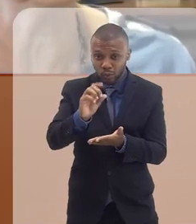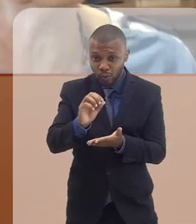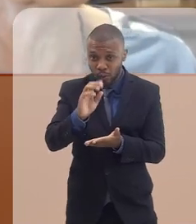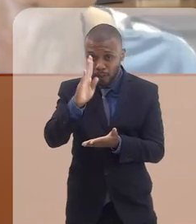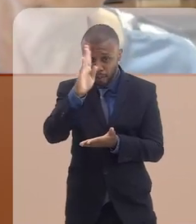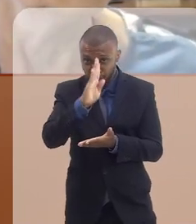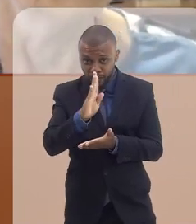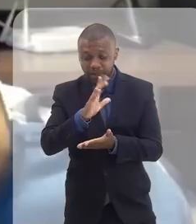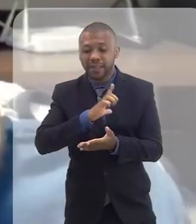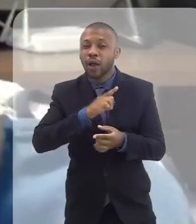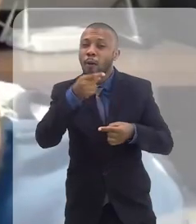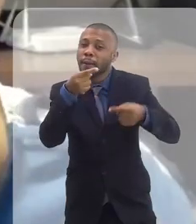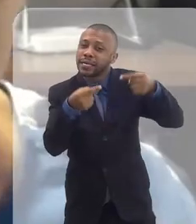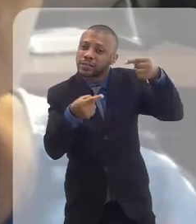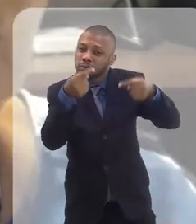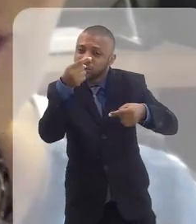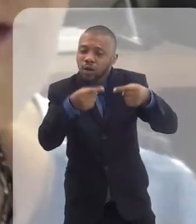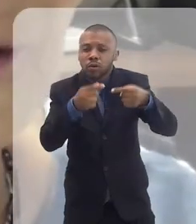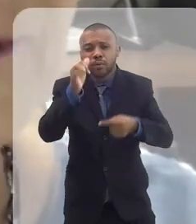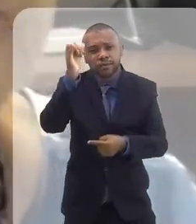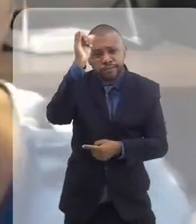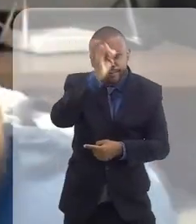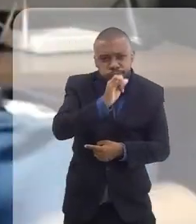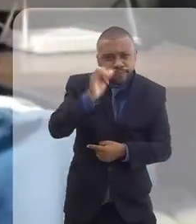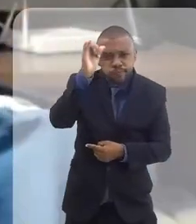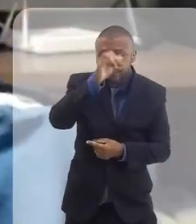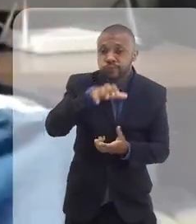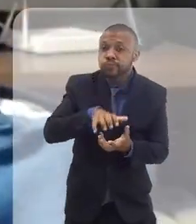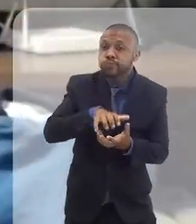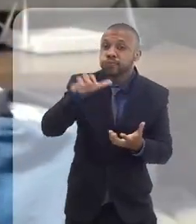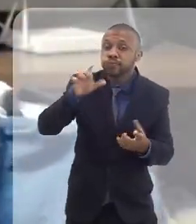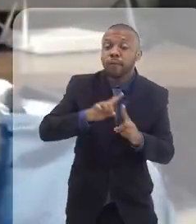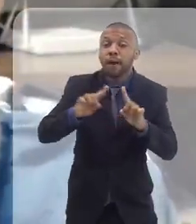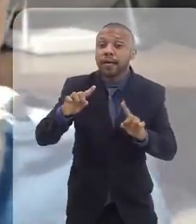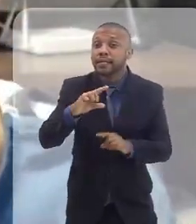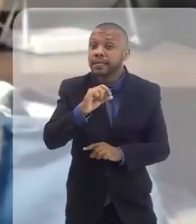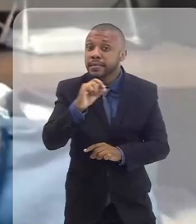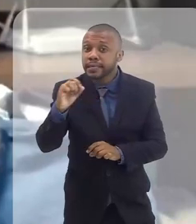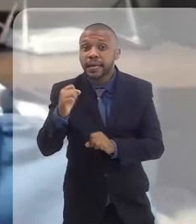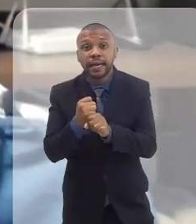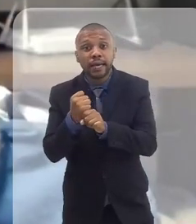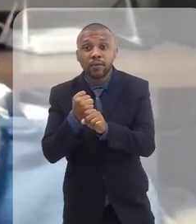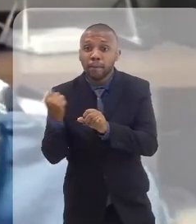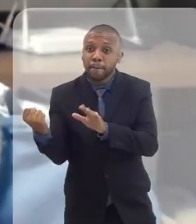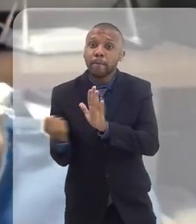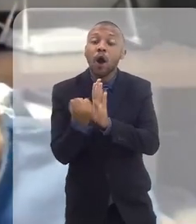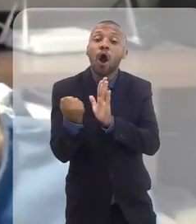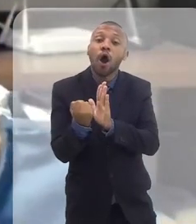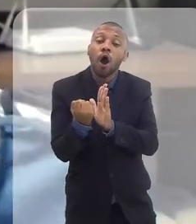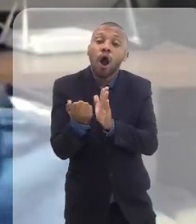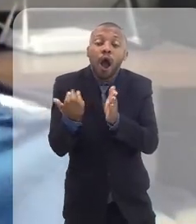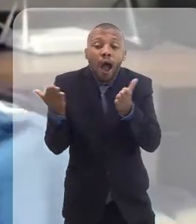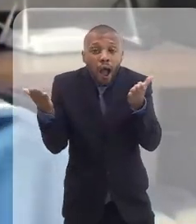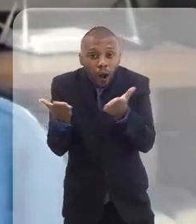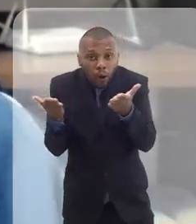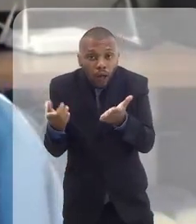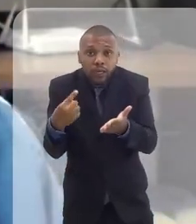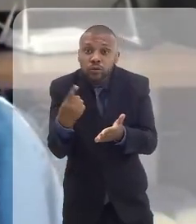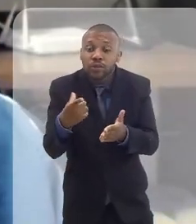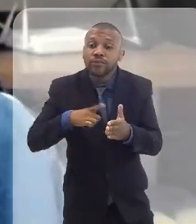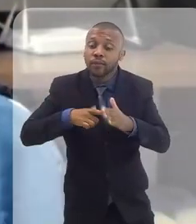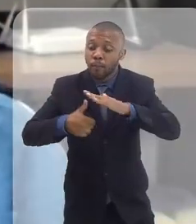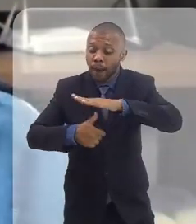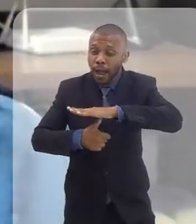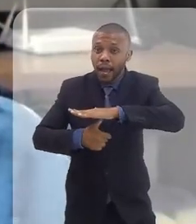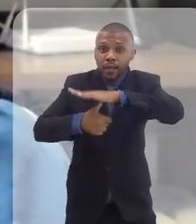do Brasil, tem umas discussões sobre a antiguidade, mas com 100 anos foi agora que tivemos